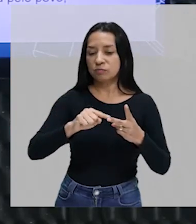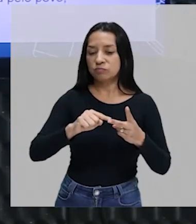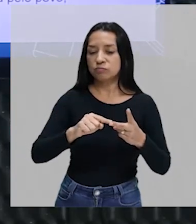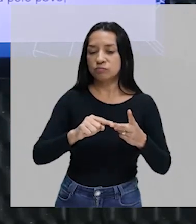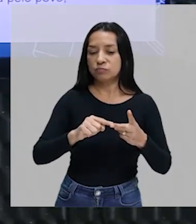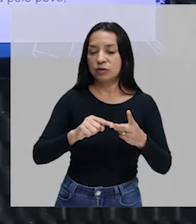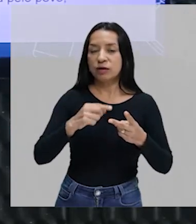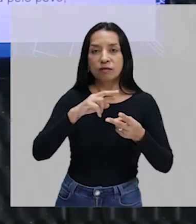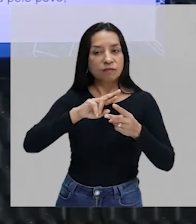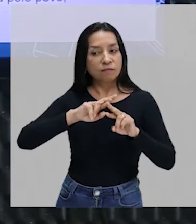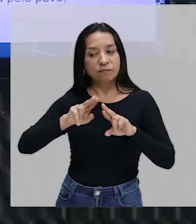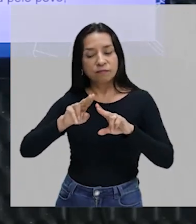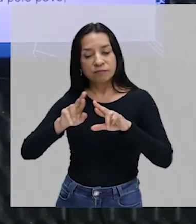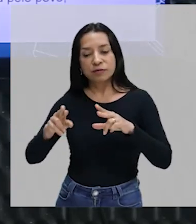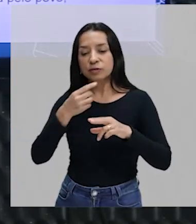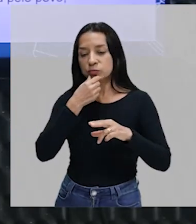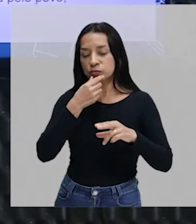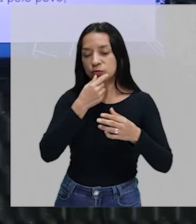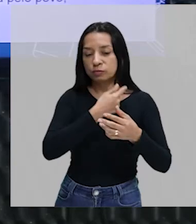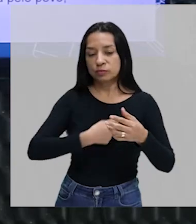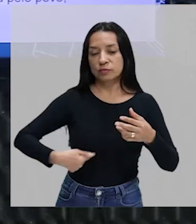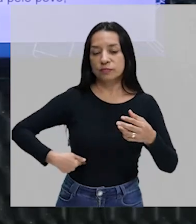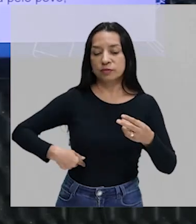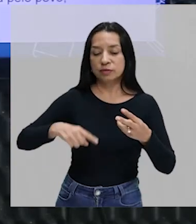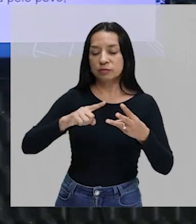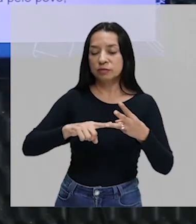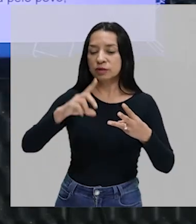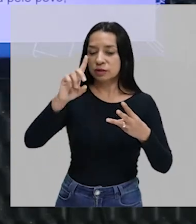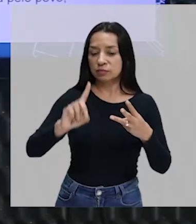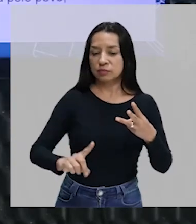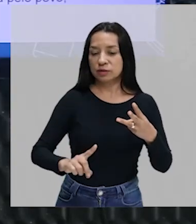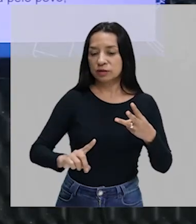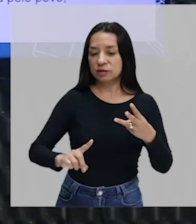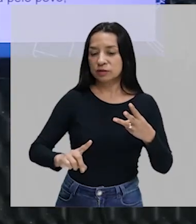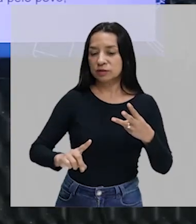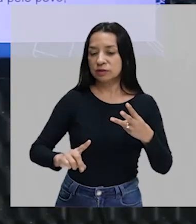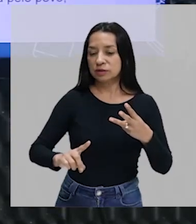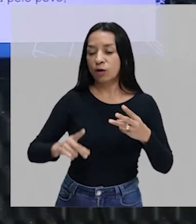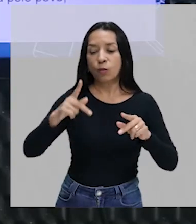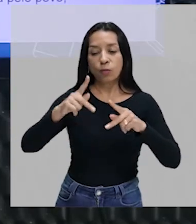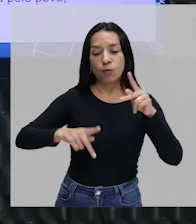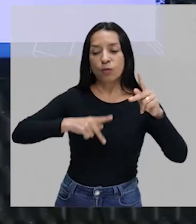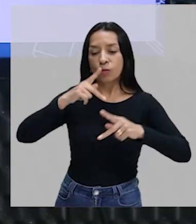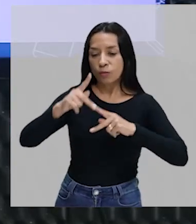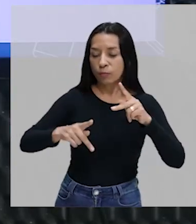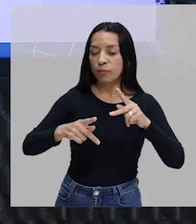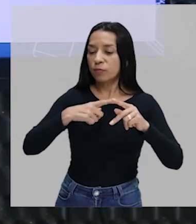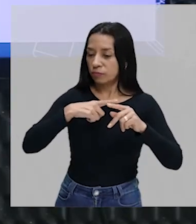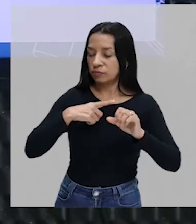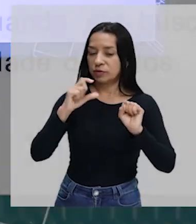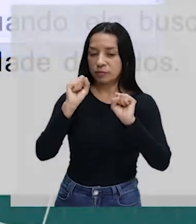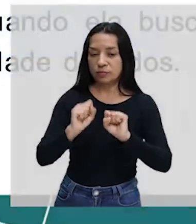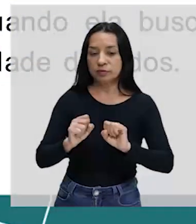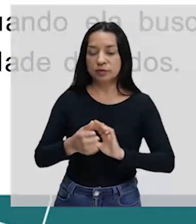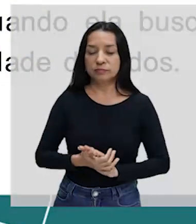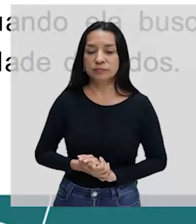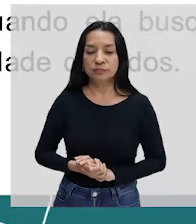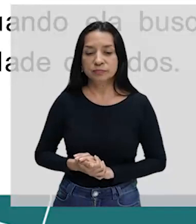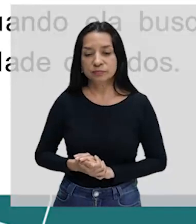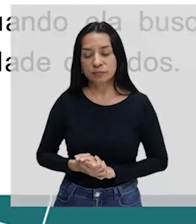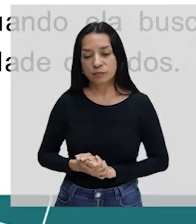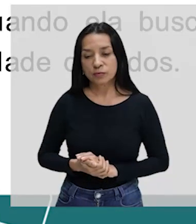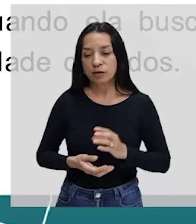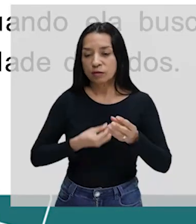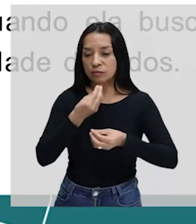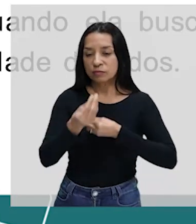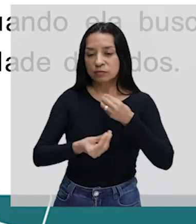pessoas que obtêm o poder, que comandam a sociedade. Só que além das formas justas de governo, né,